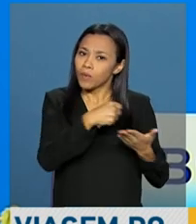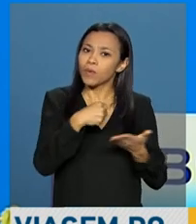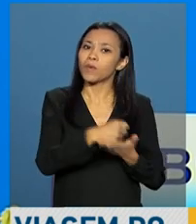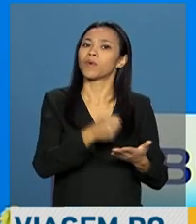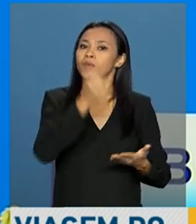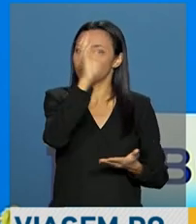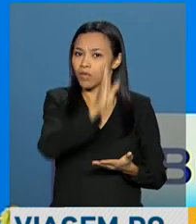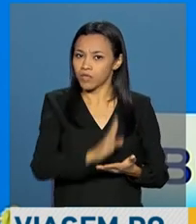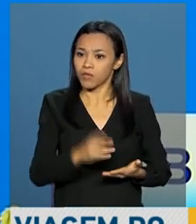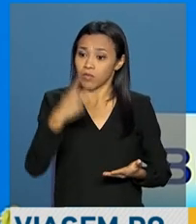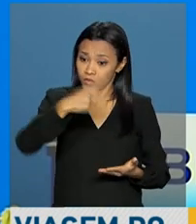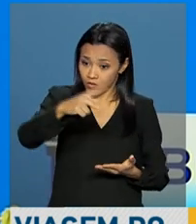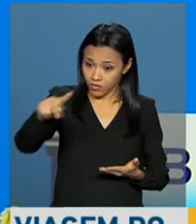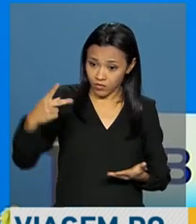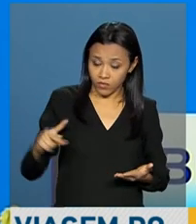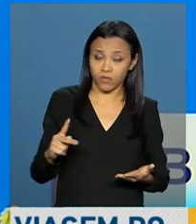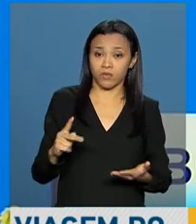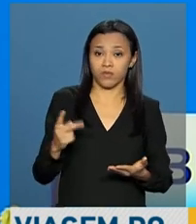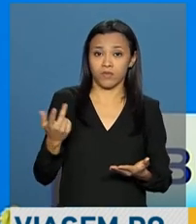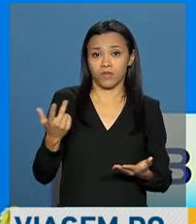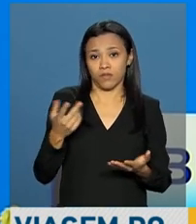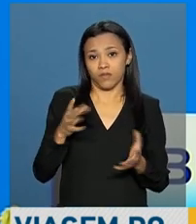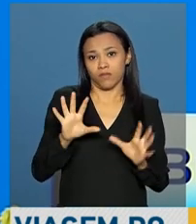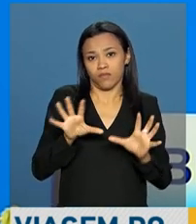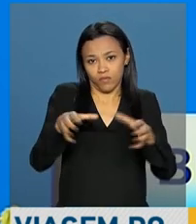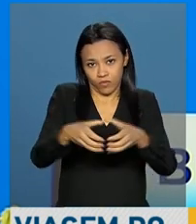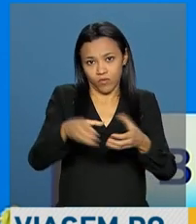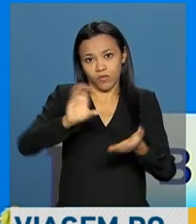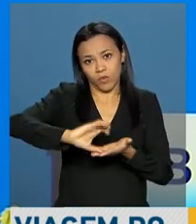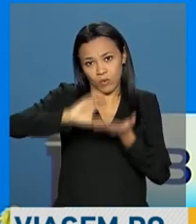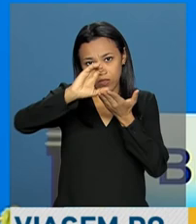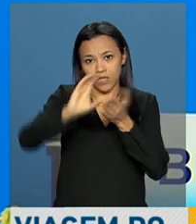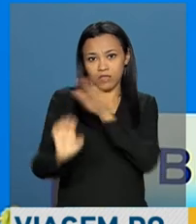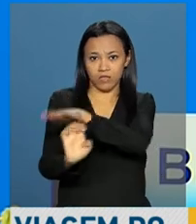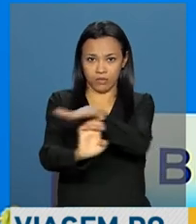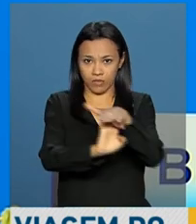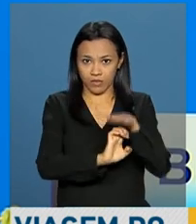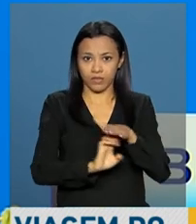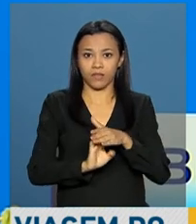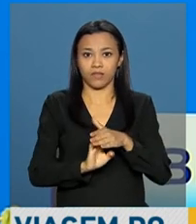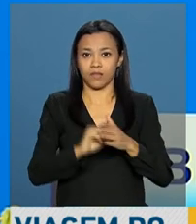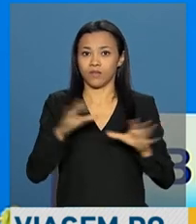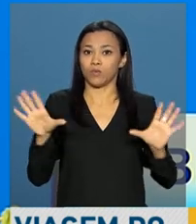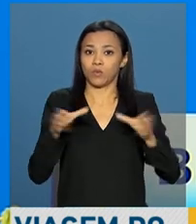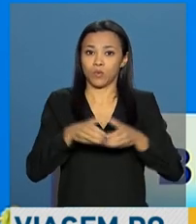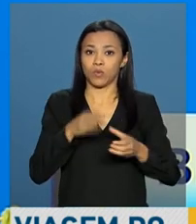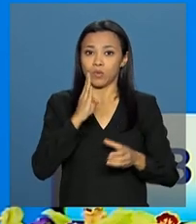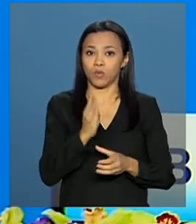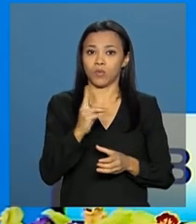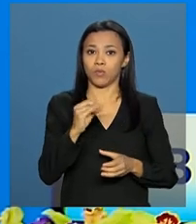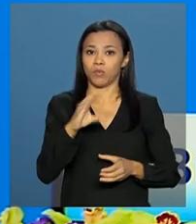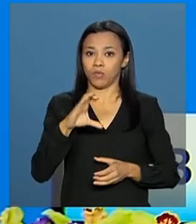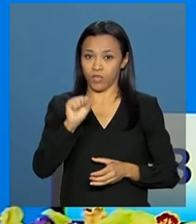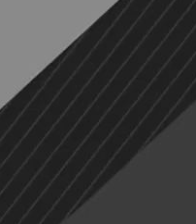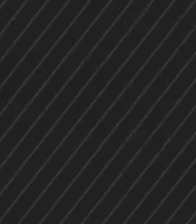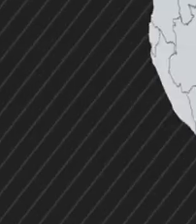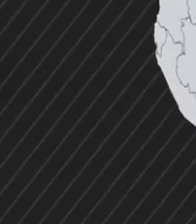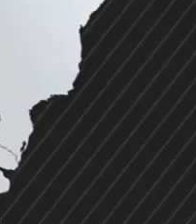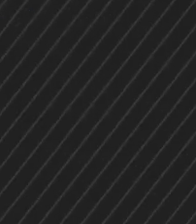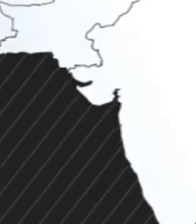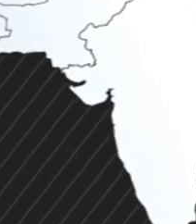Brasil para as atividades do Conselho Empresarial do BRICS. Muito obrigado.